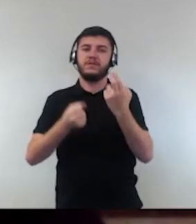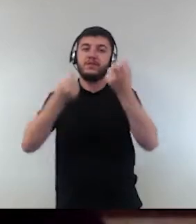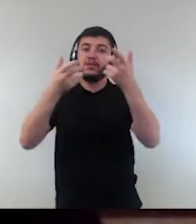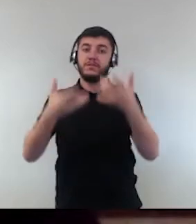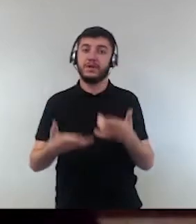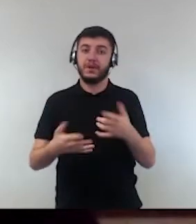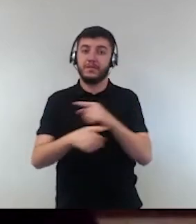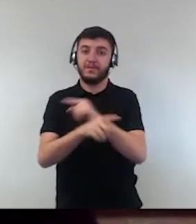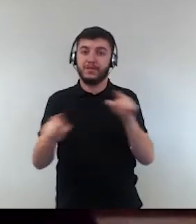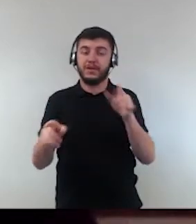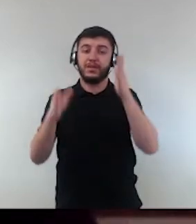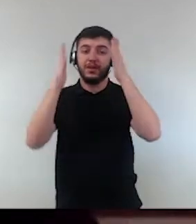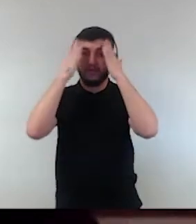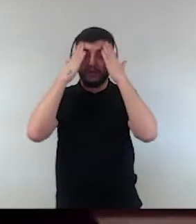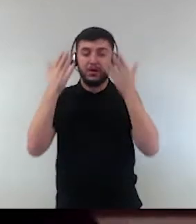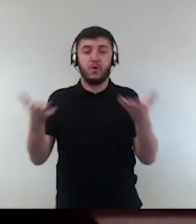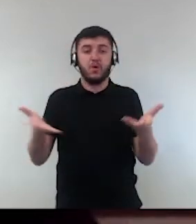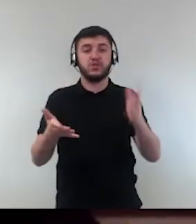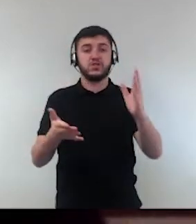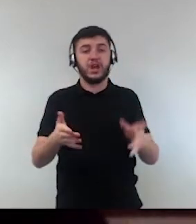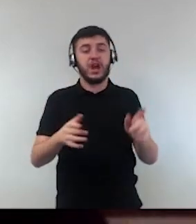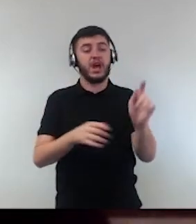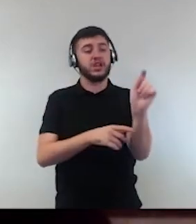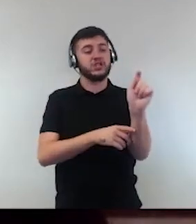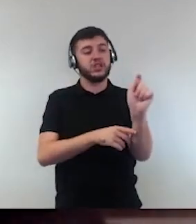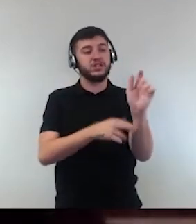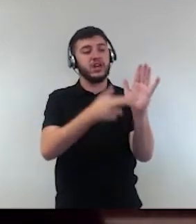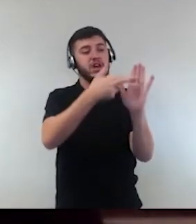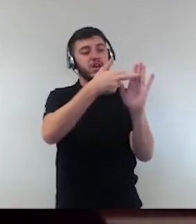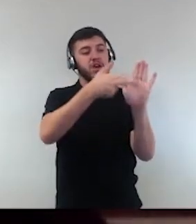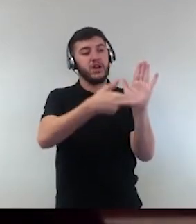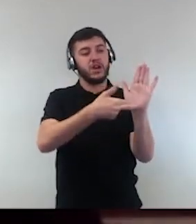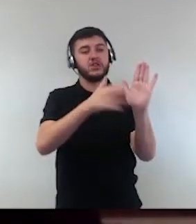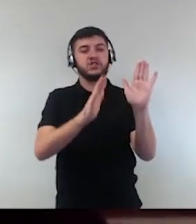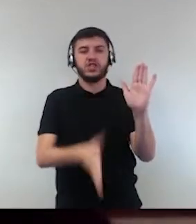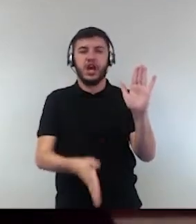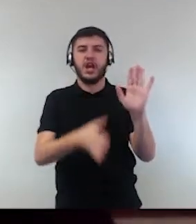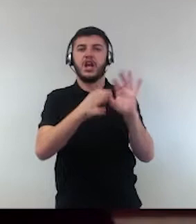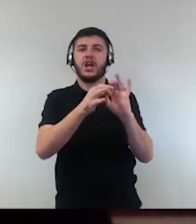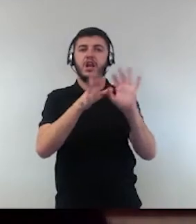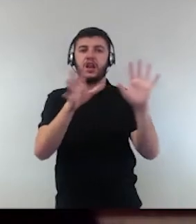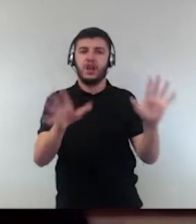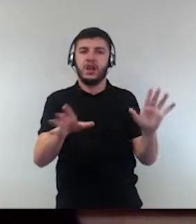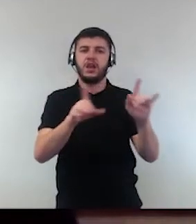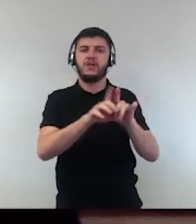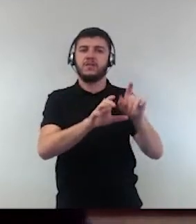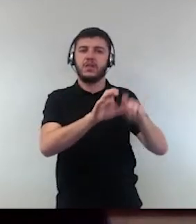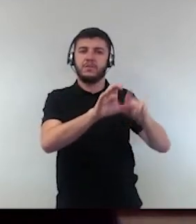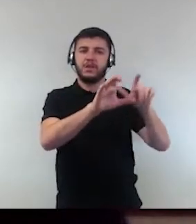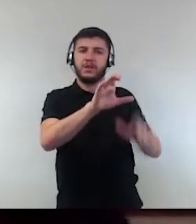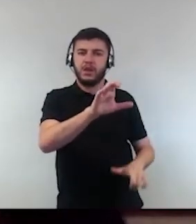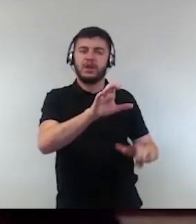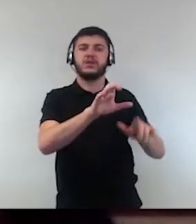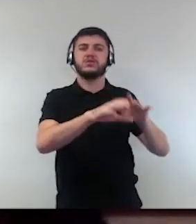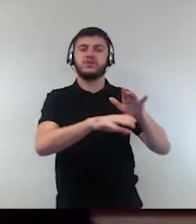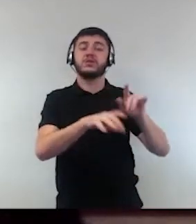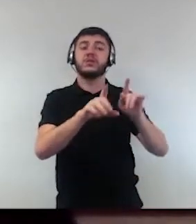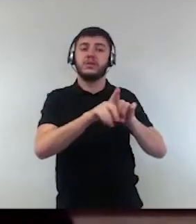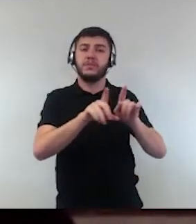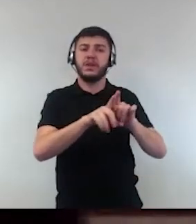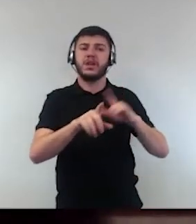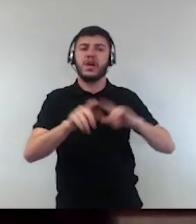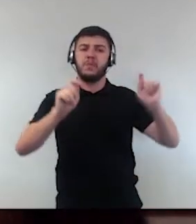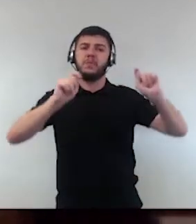veemência. Hoje nós temos uma agência reguladora que, além de politicamente independente, é extremamente competente sob o ponto de